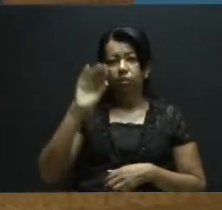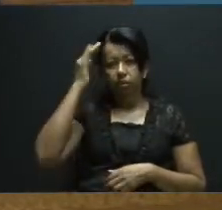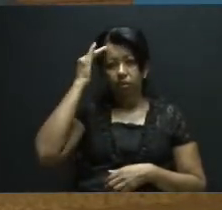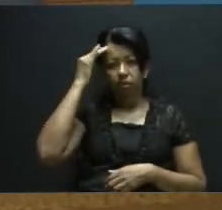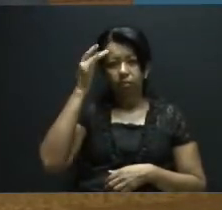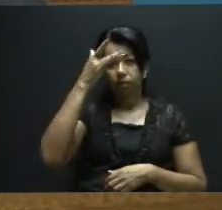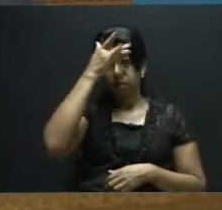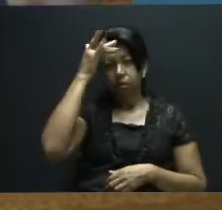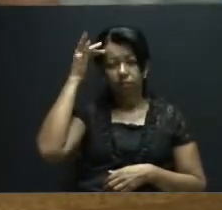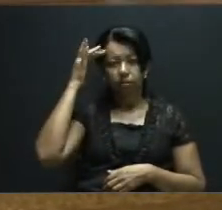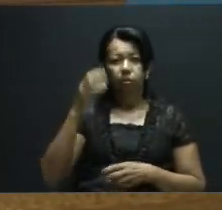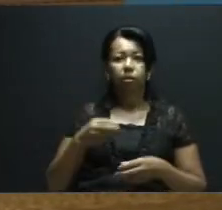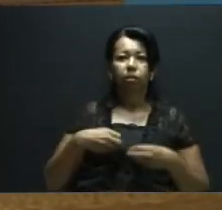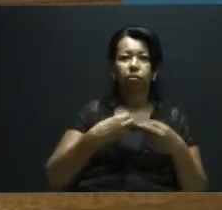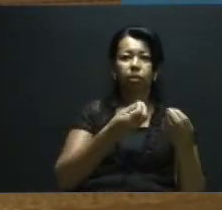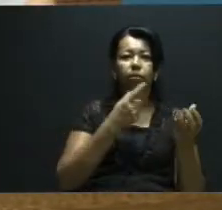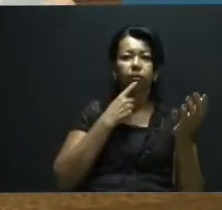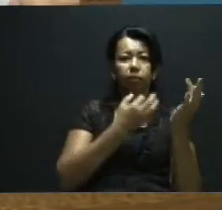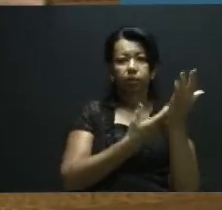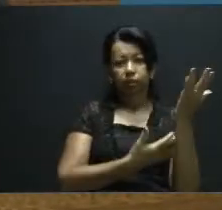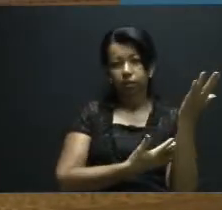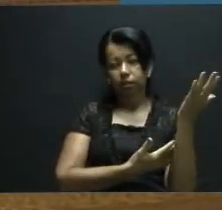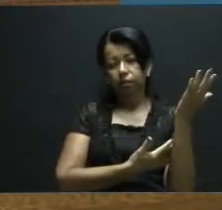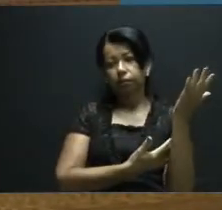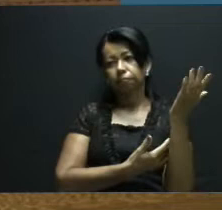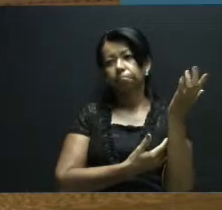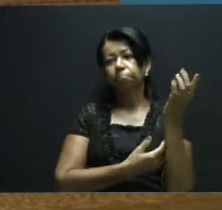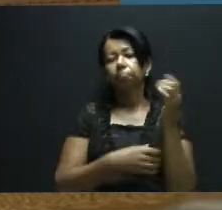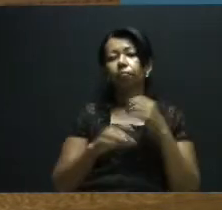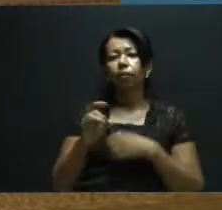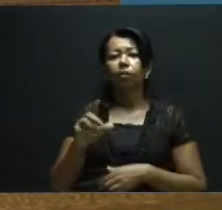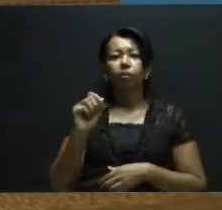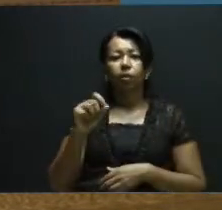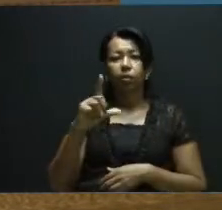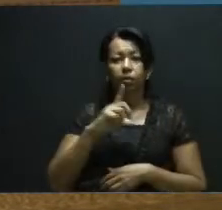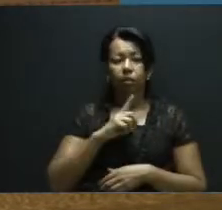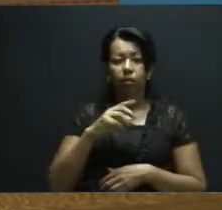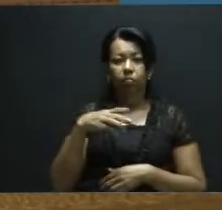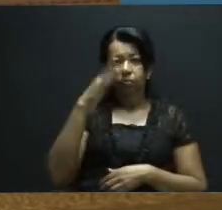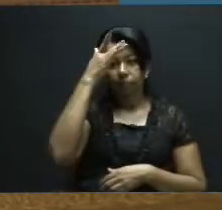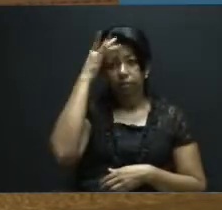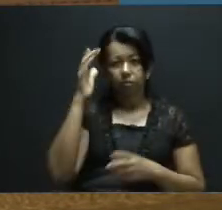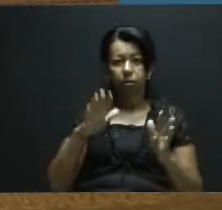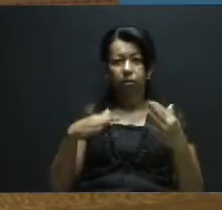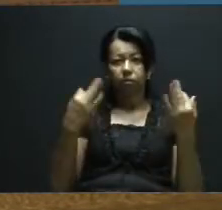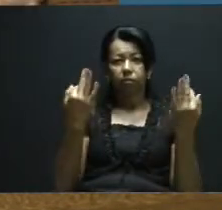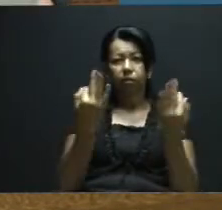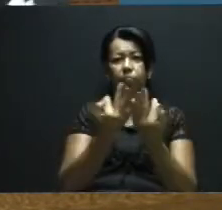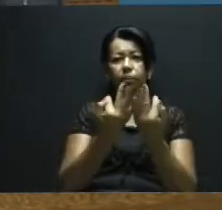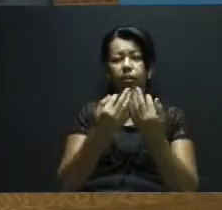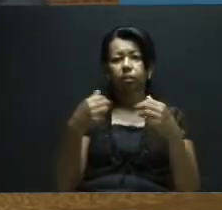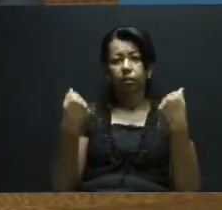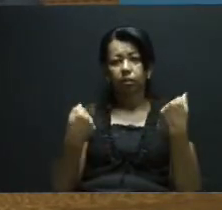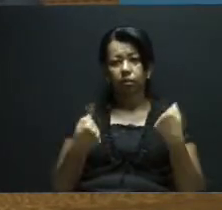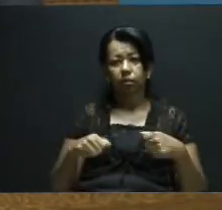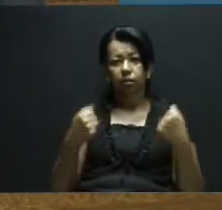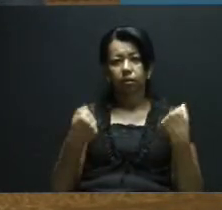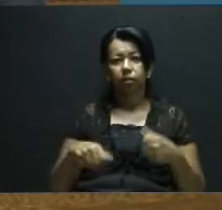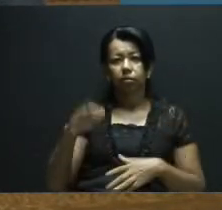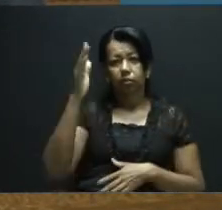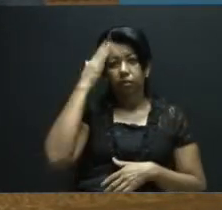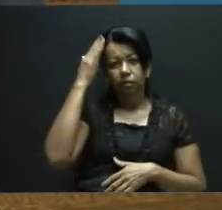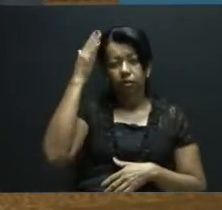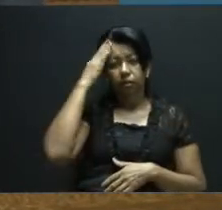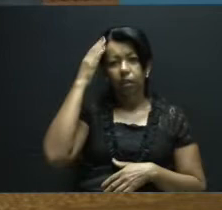munícipe a doação de sangue e só quem tem um familiar necessitamos sabe o